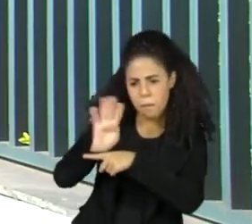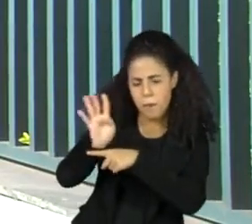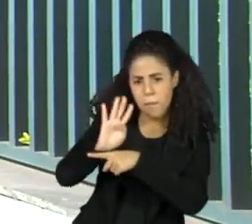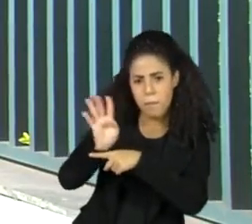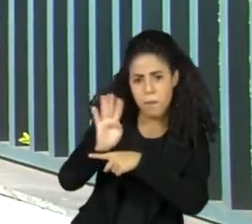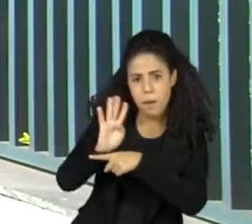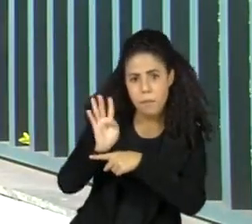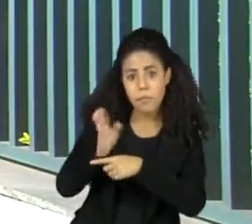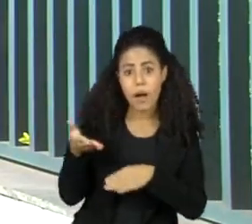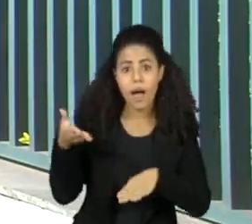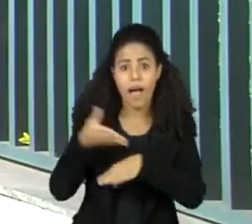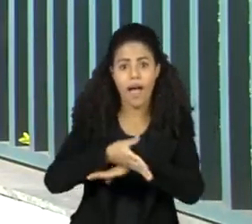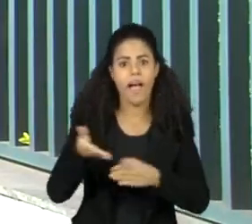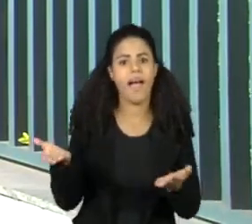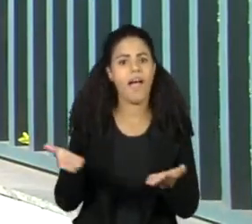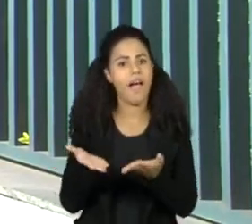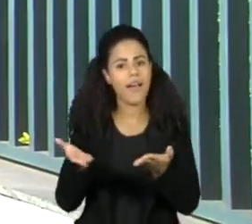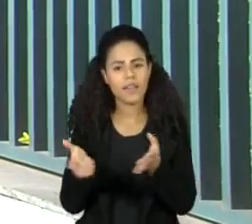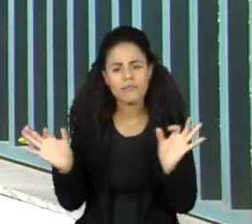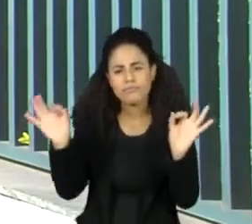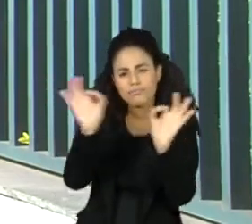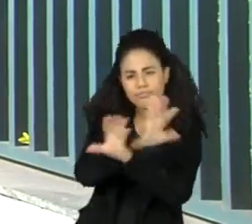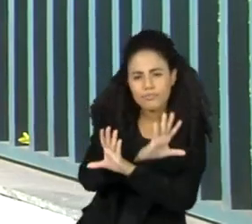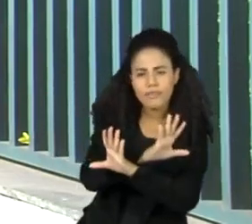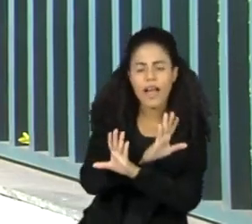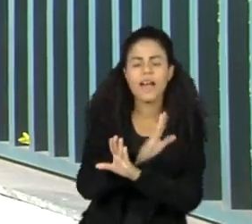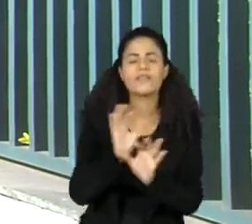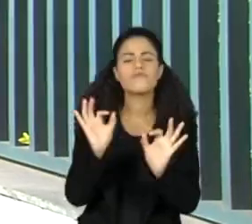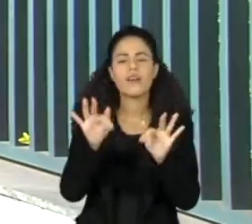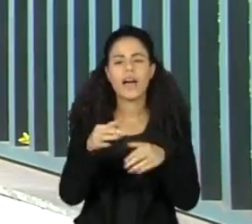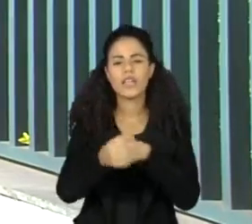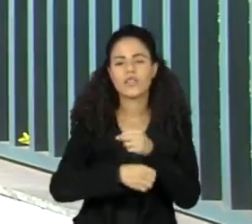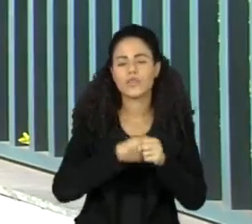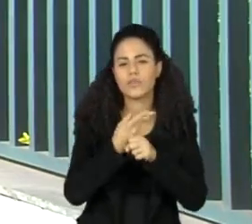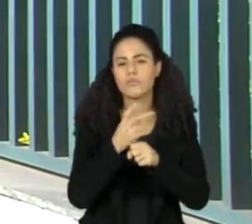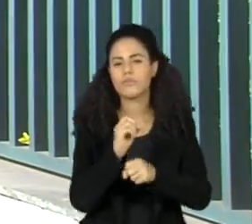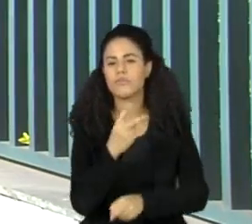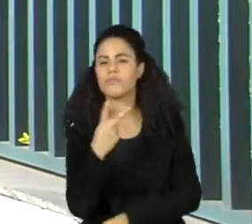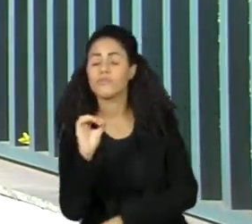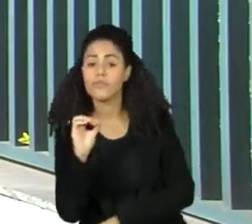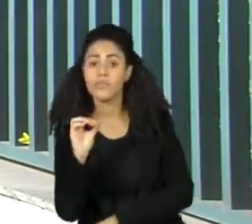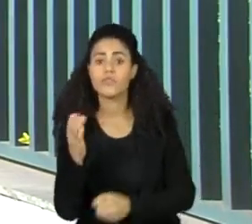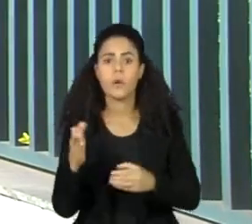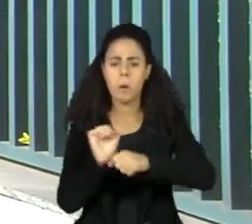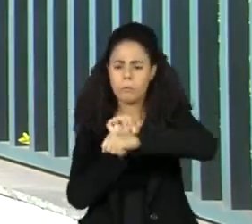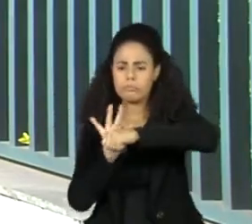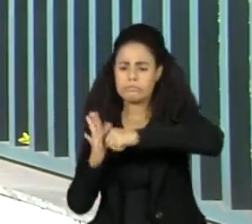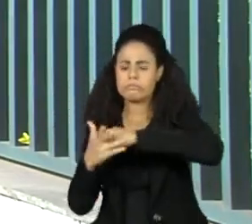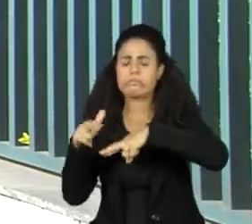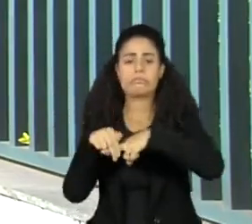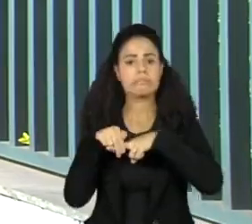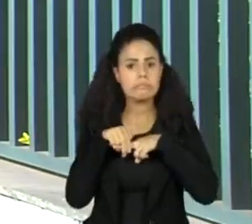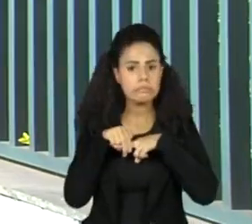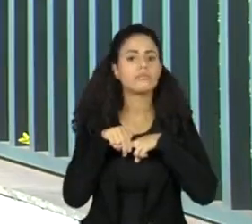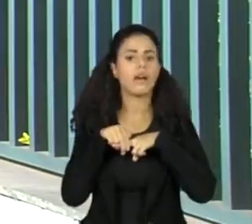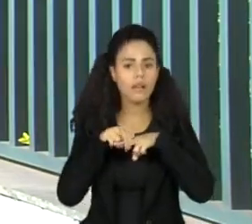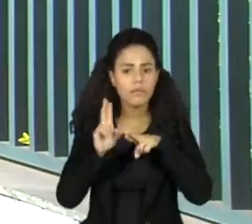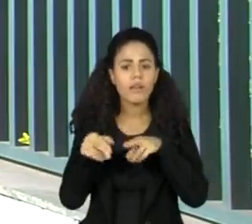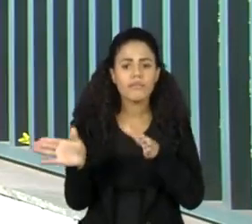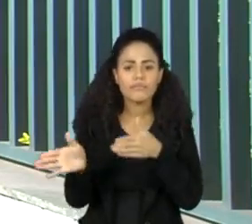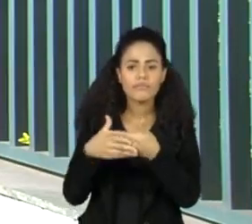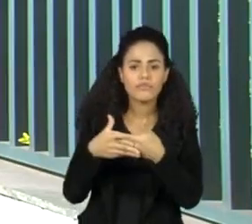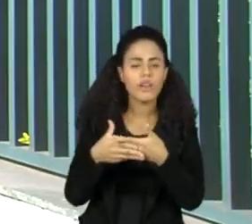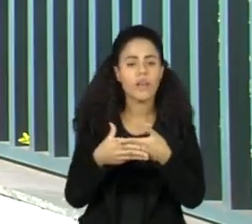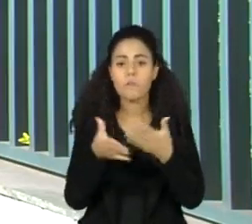cineastas estreantes que finalizaram suas obras desde 2020 e que, por causa da pandemia da Covid-19, não